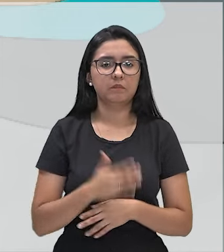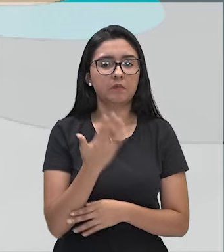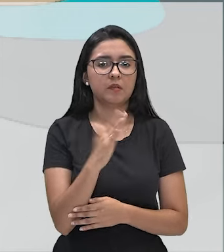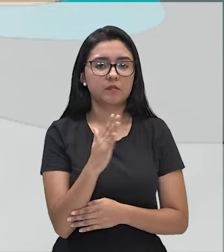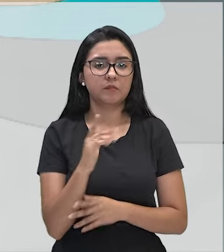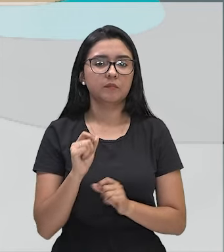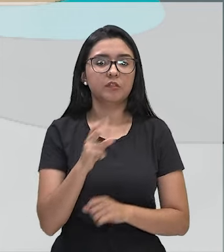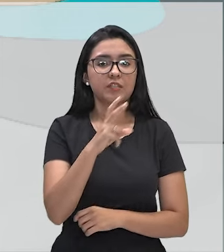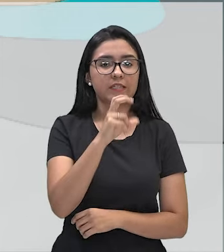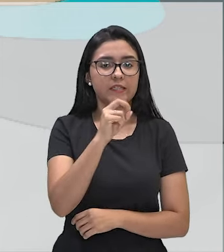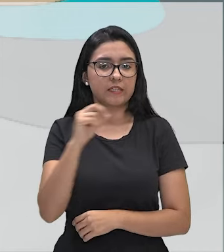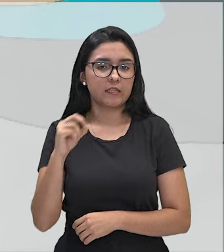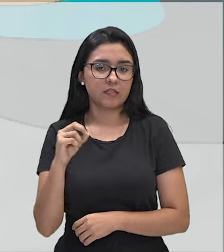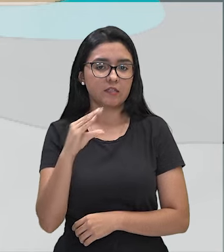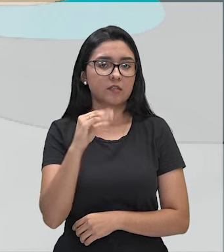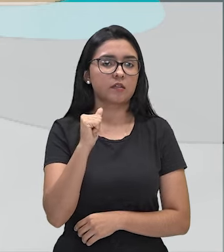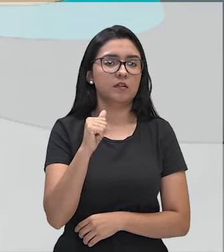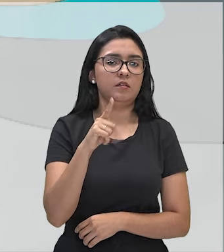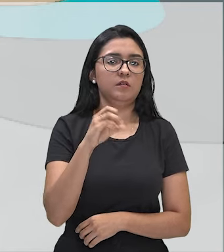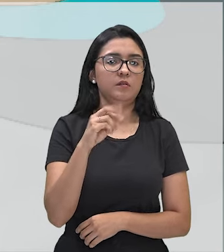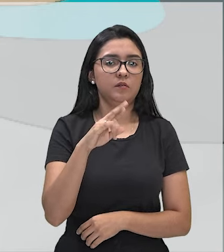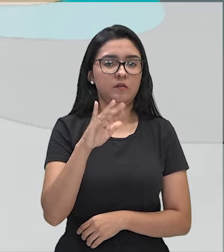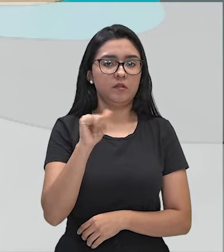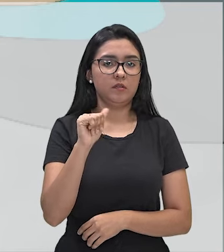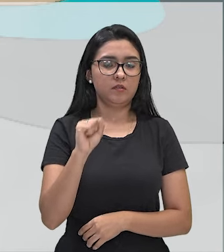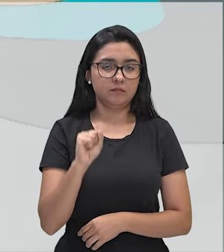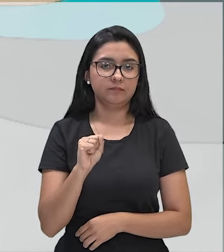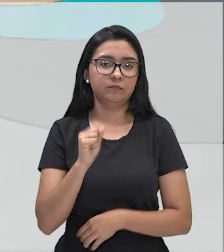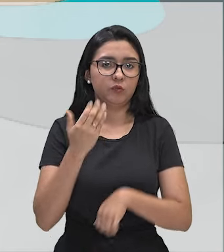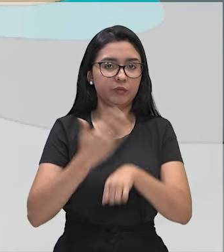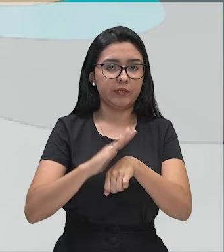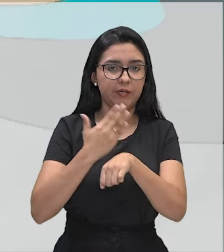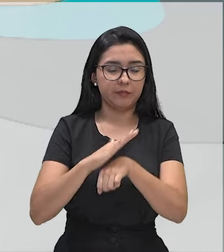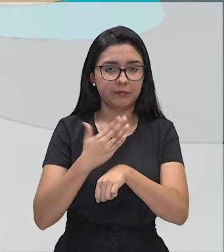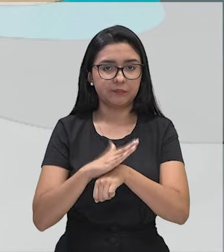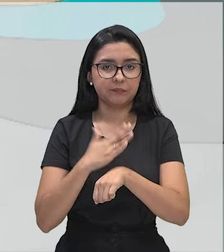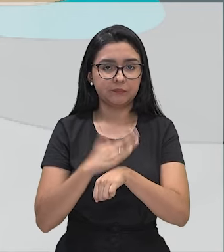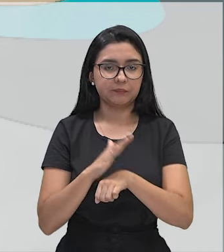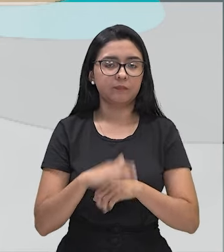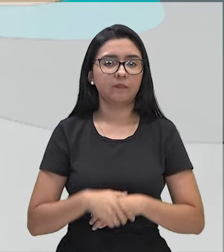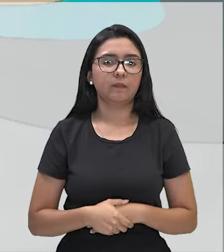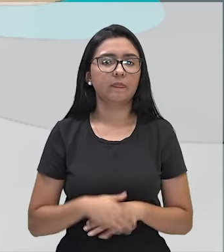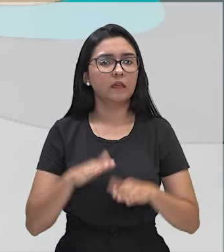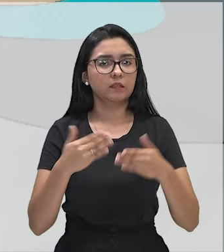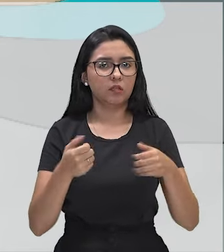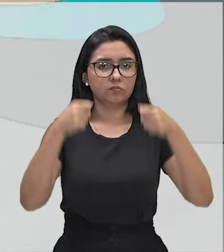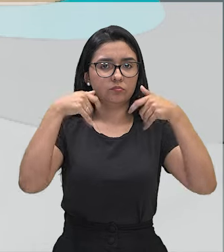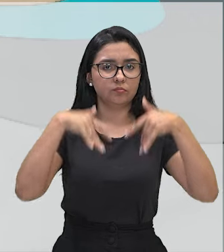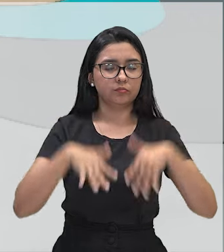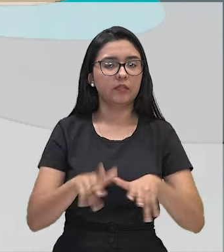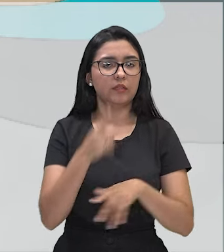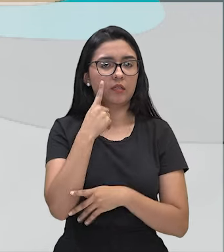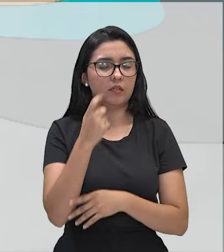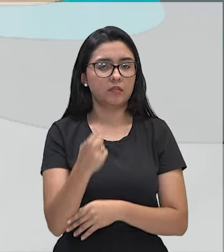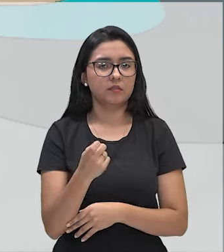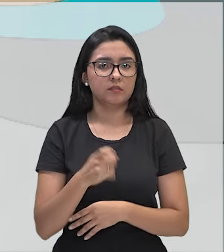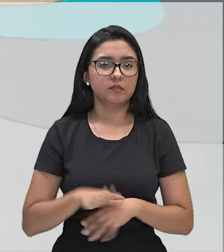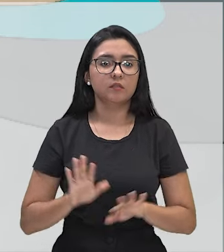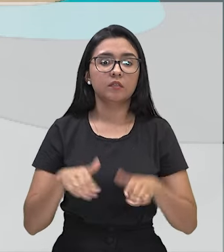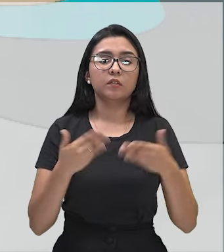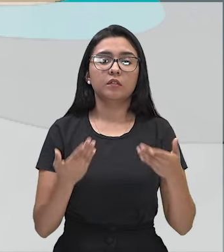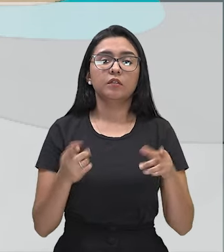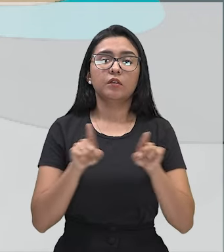de 500 calorias por aula então a a a queima calórica ali É bem interessante e ela vai